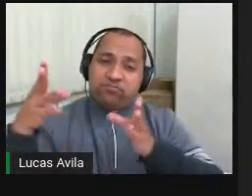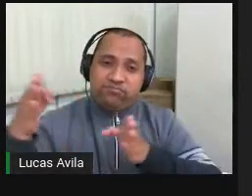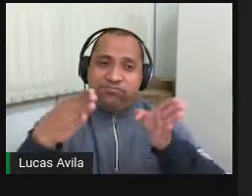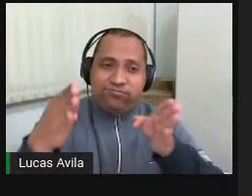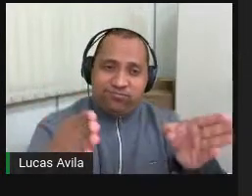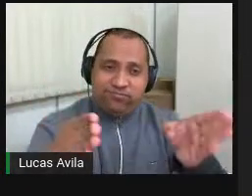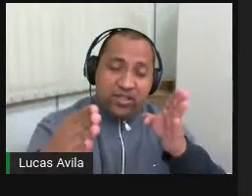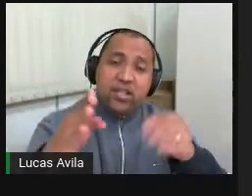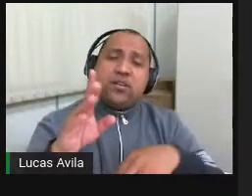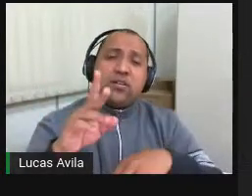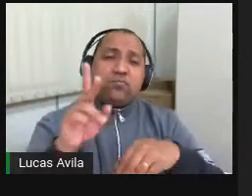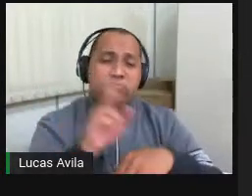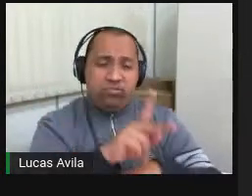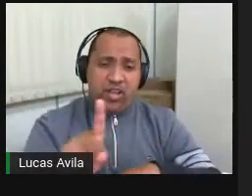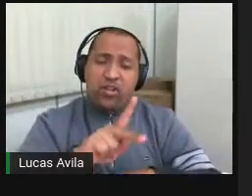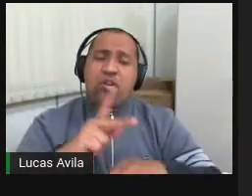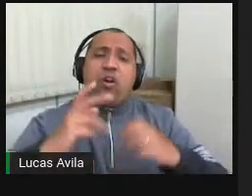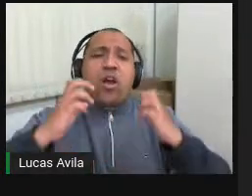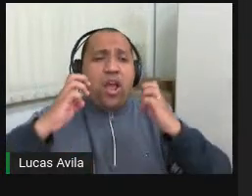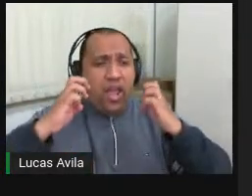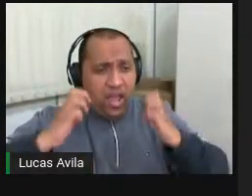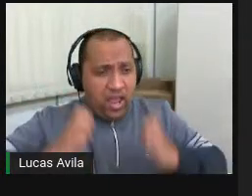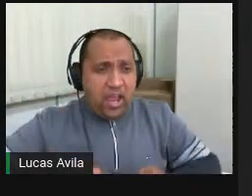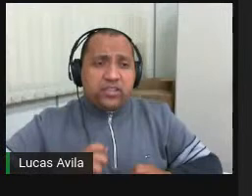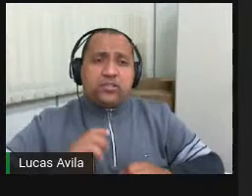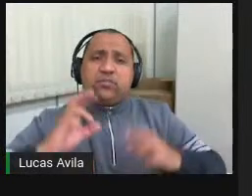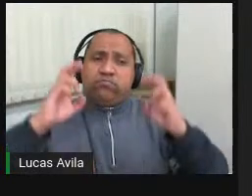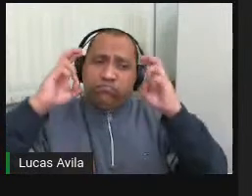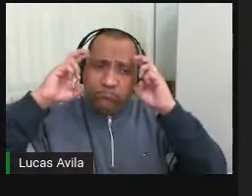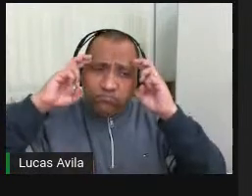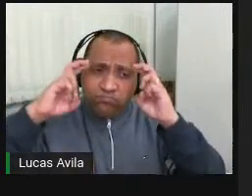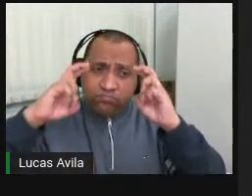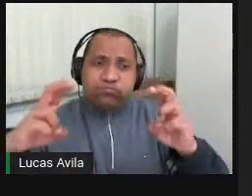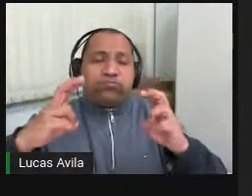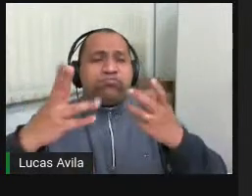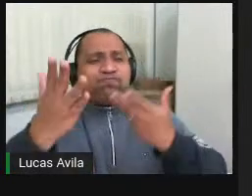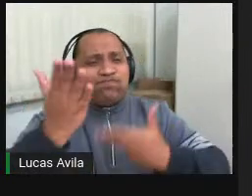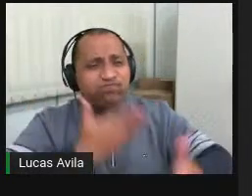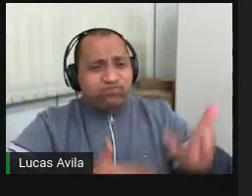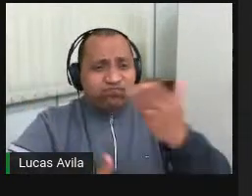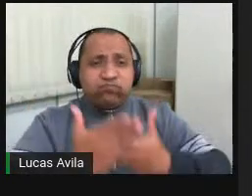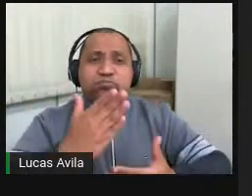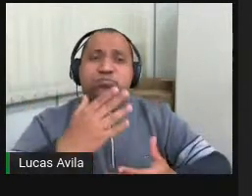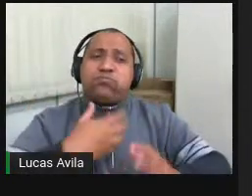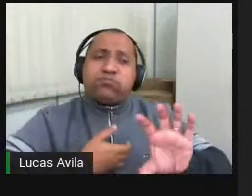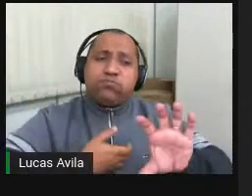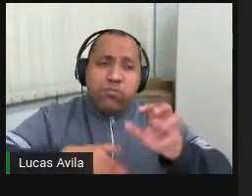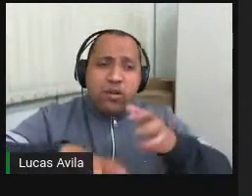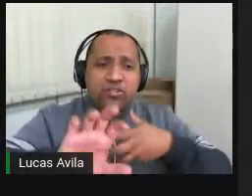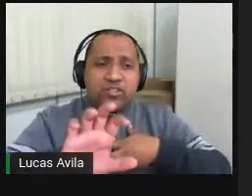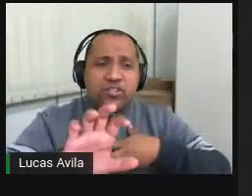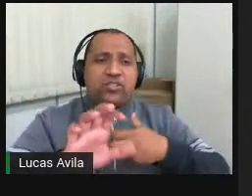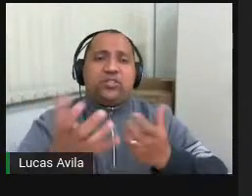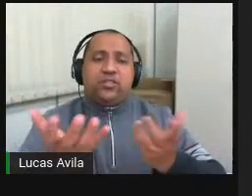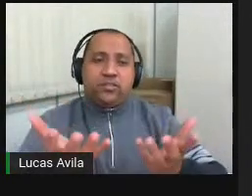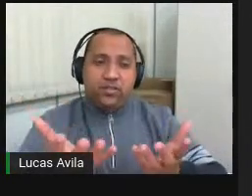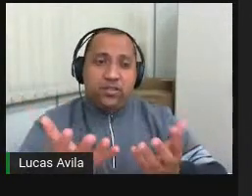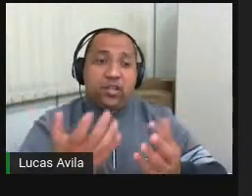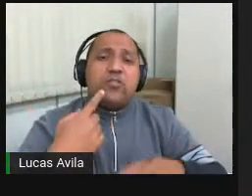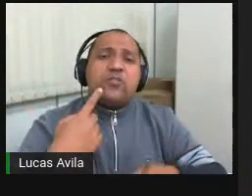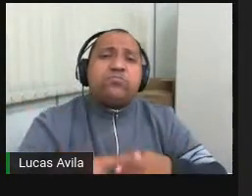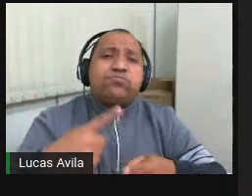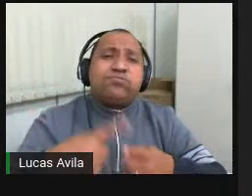ética, com respeito ao próximo, com solidariedade, com empatia, porque nós,